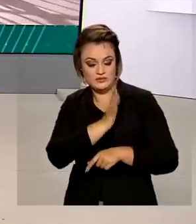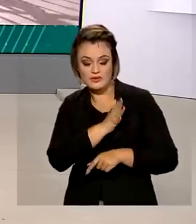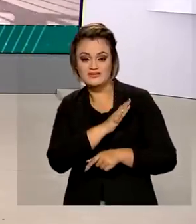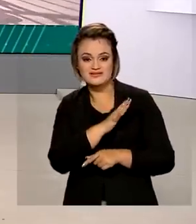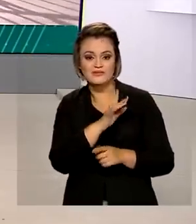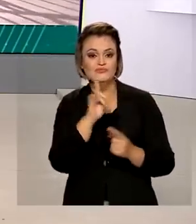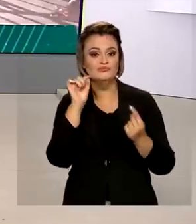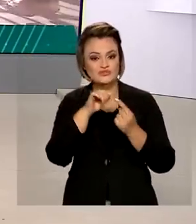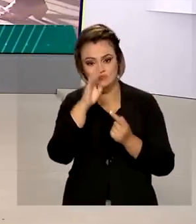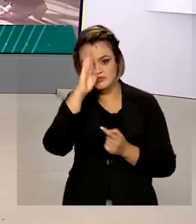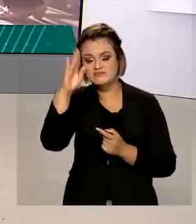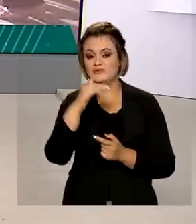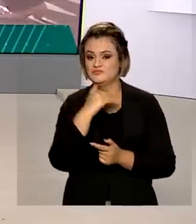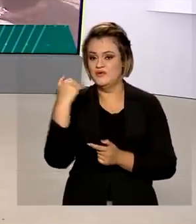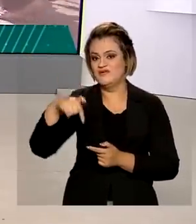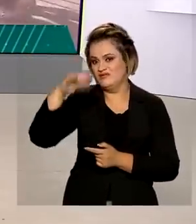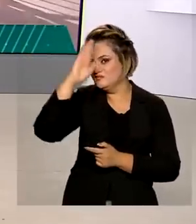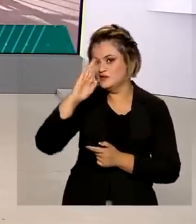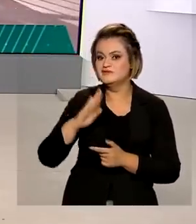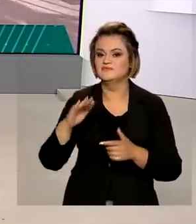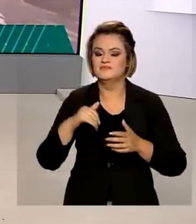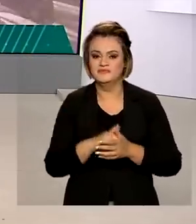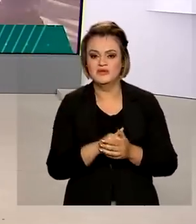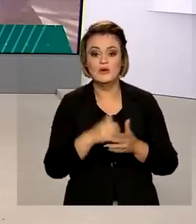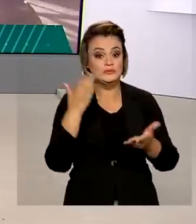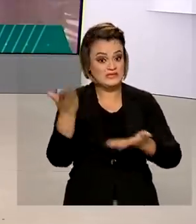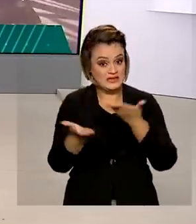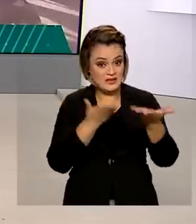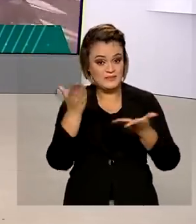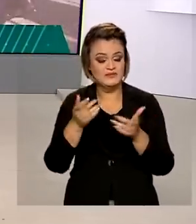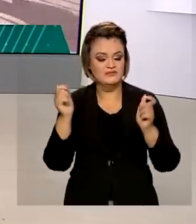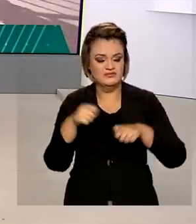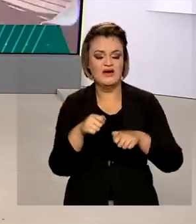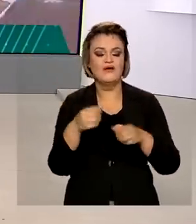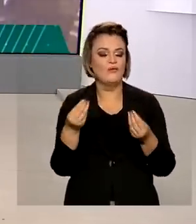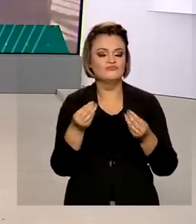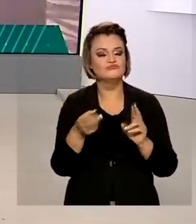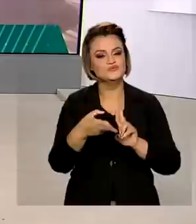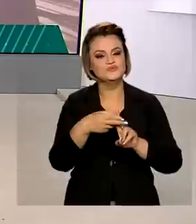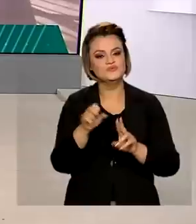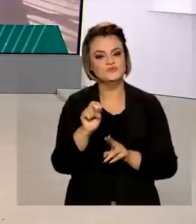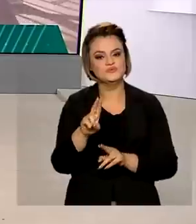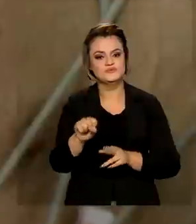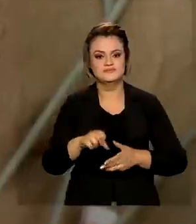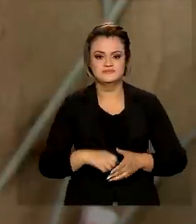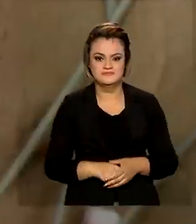principal causa de morte no Brasil. Todo tratamento pode ser feito pelo SUS.